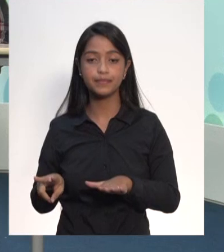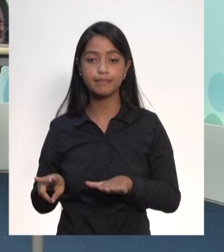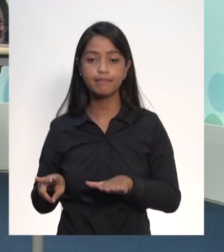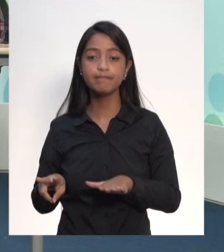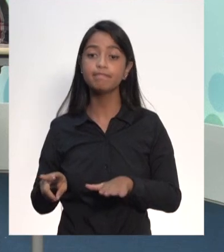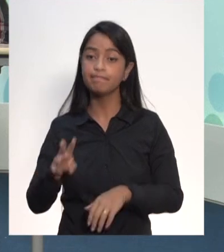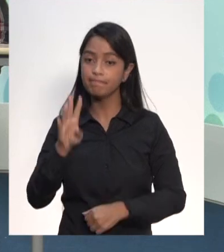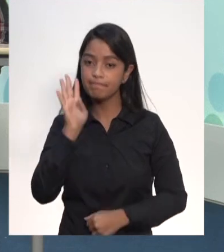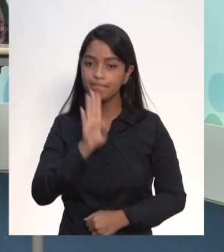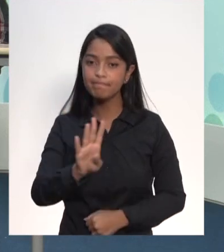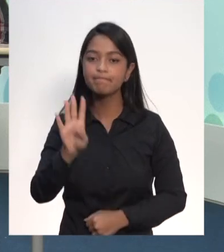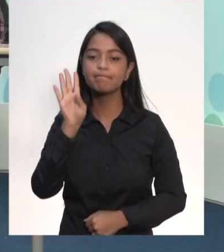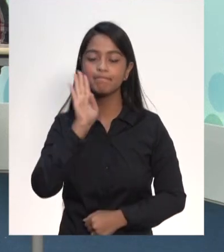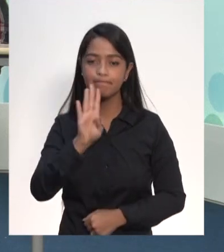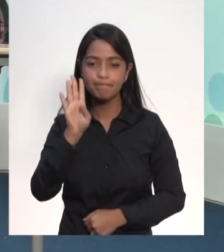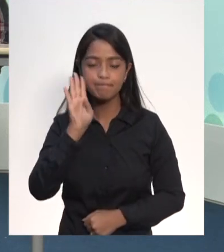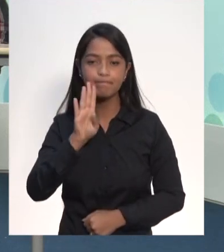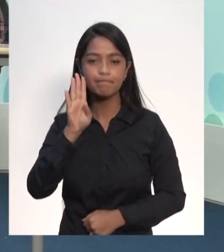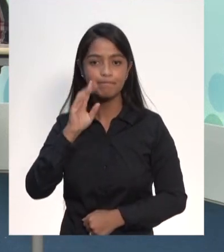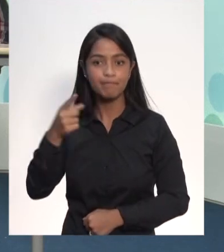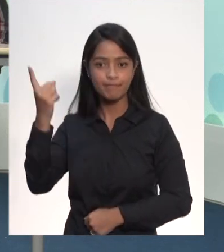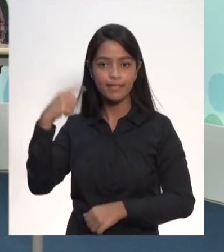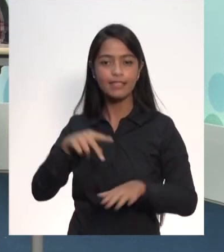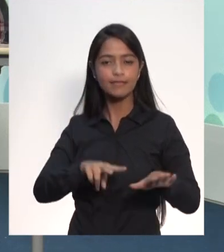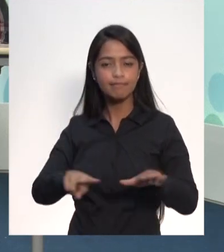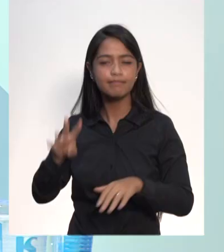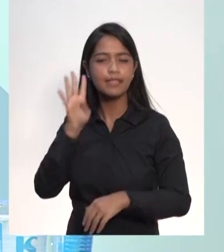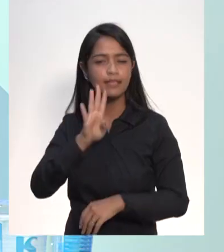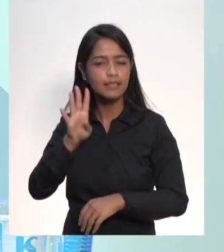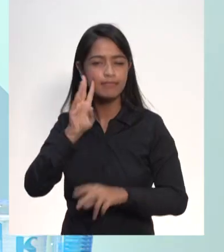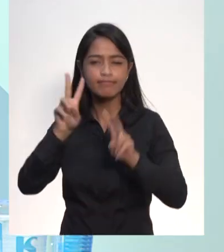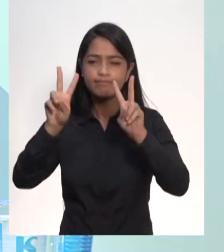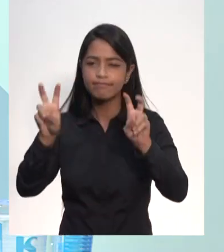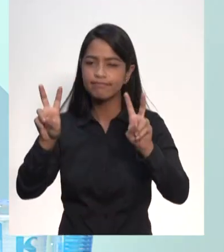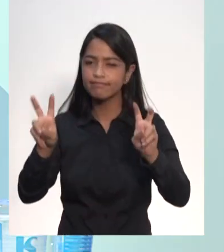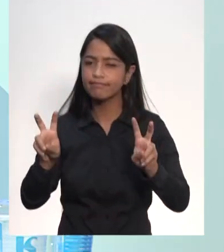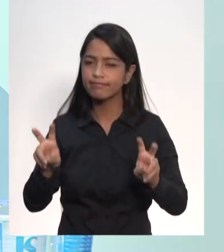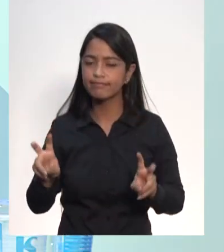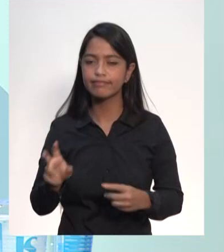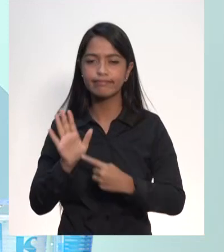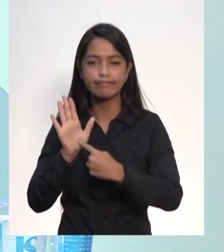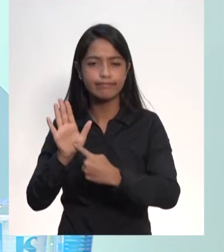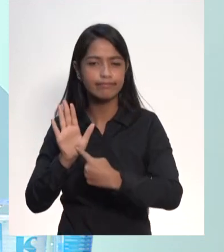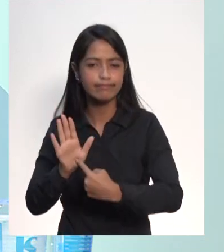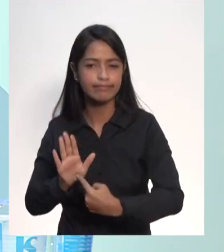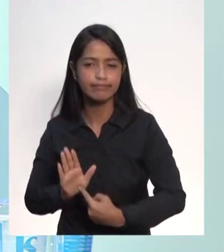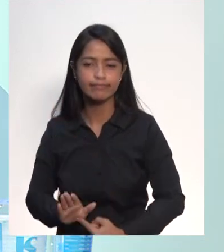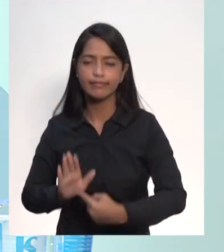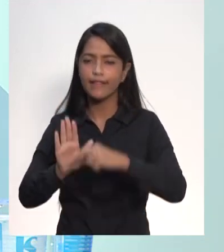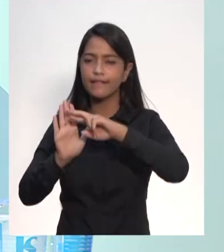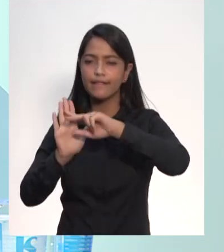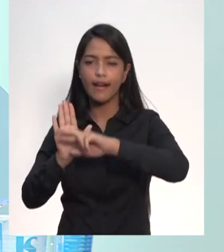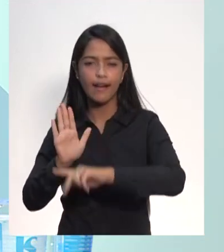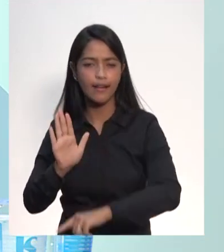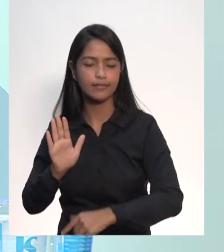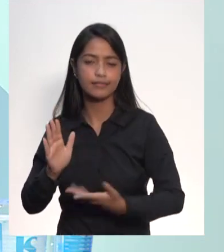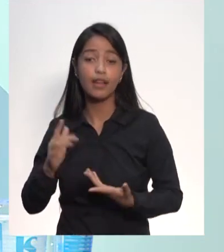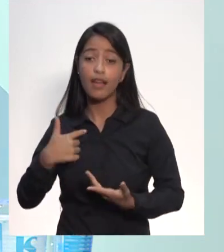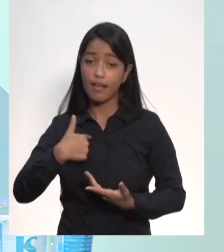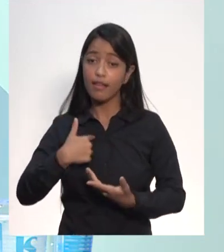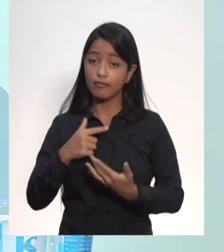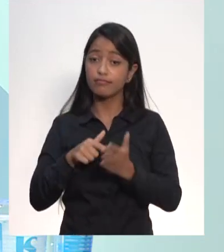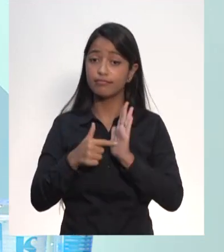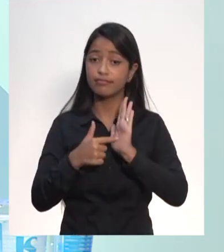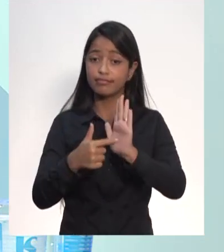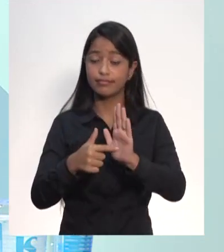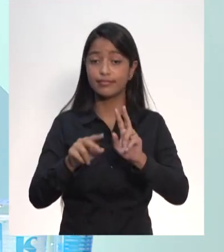bem bacana de replanejamento, vários temas, várias apresentações. Eu fiz uma apresentação aqui sobre a